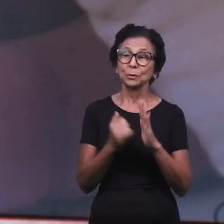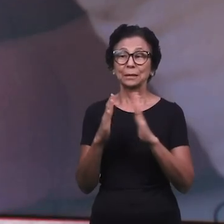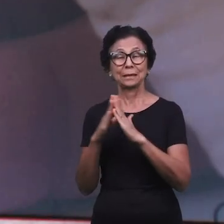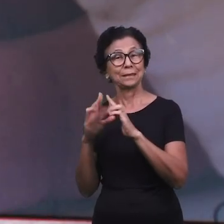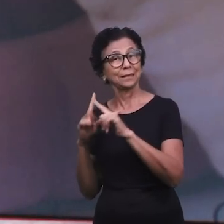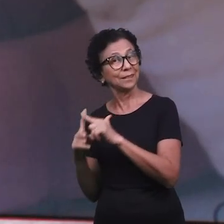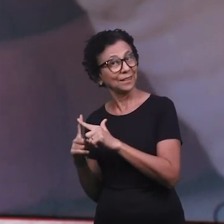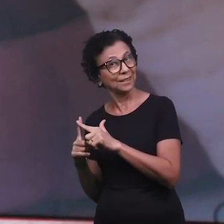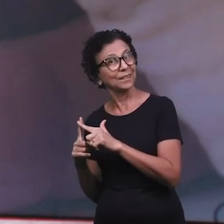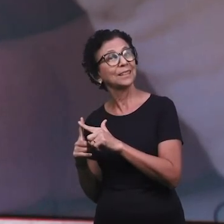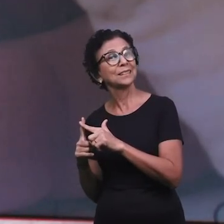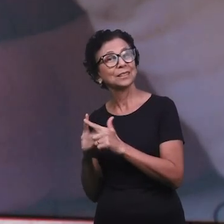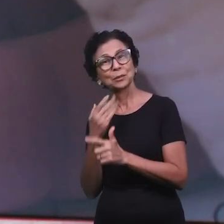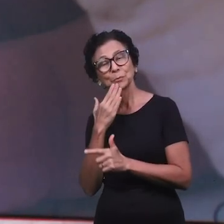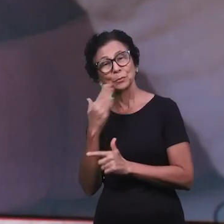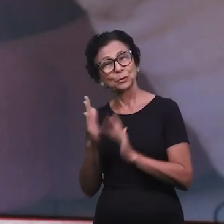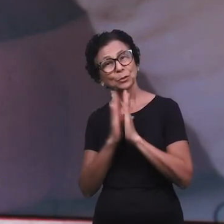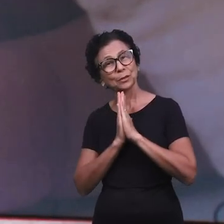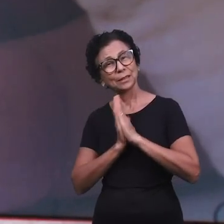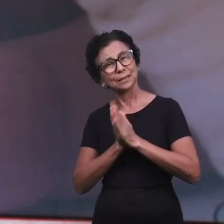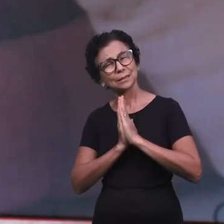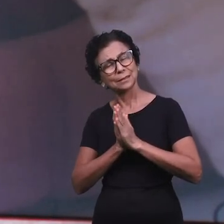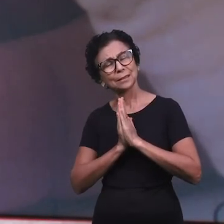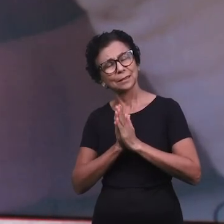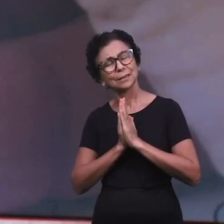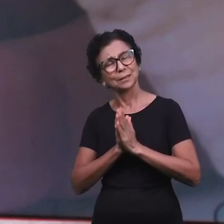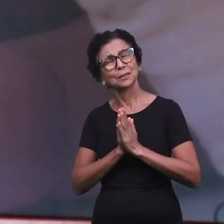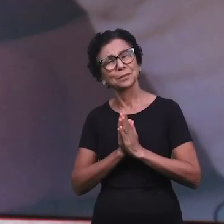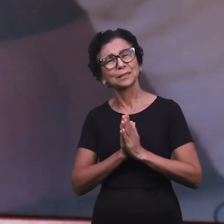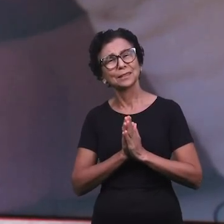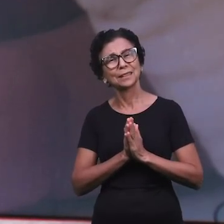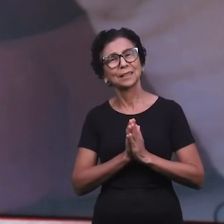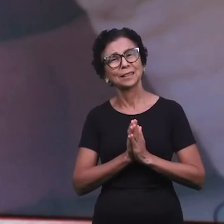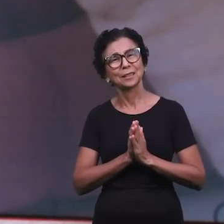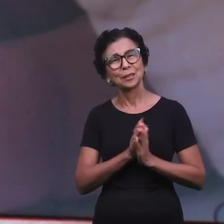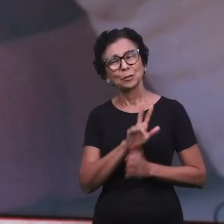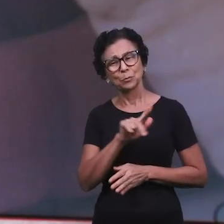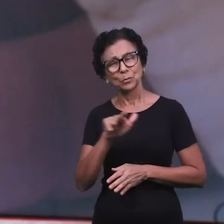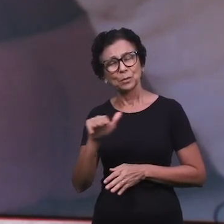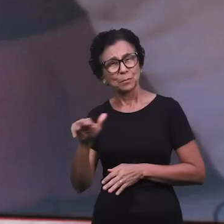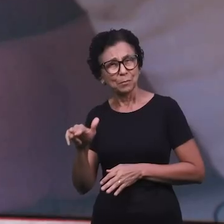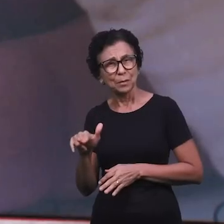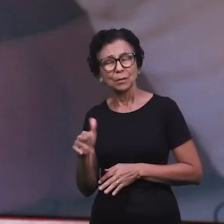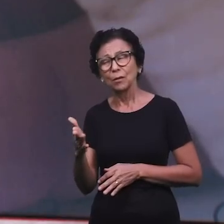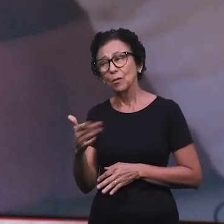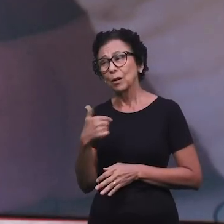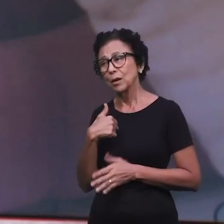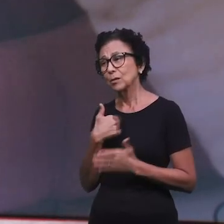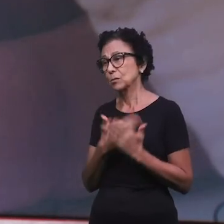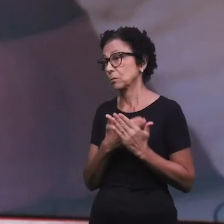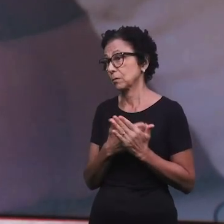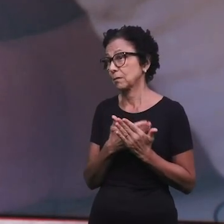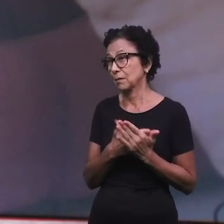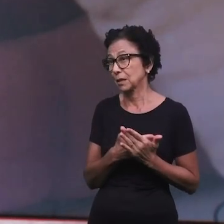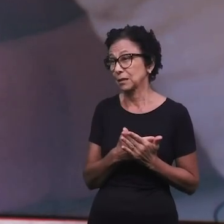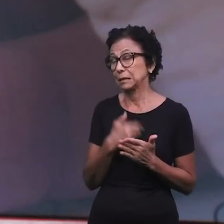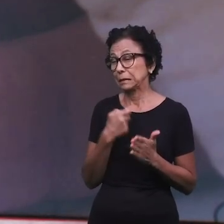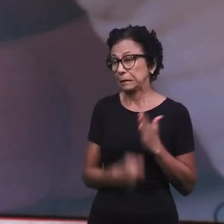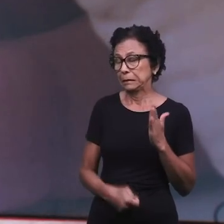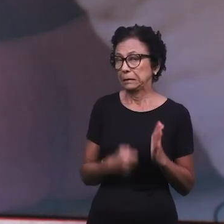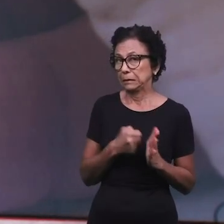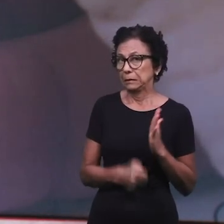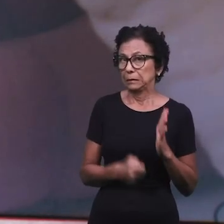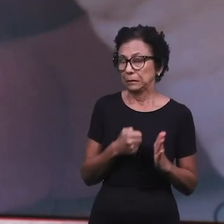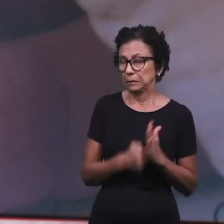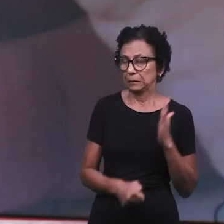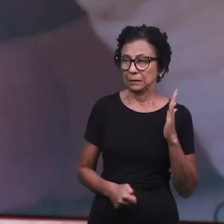na igreja também, pedir oração frequentemente aos irmãos, né? para o que você está estudando, para o que você está batalhando